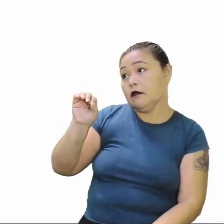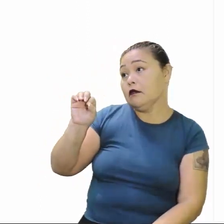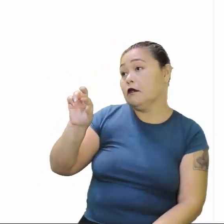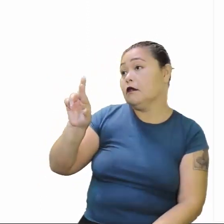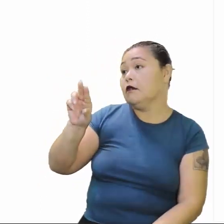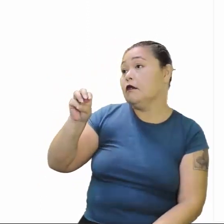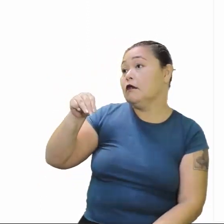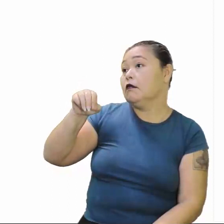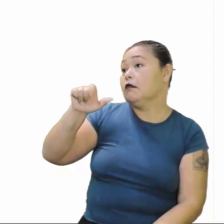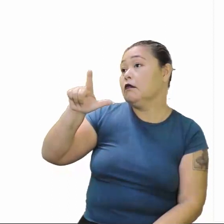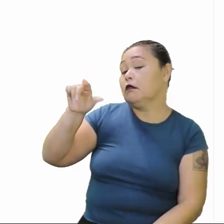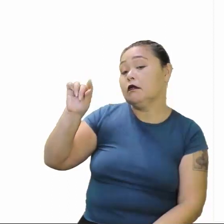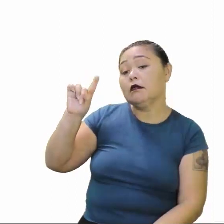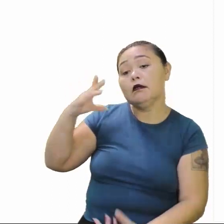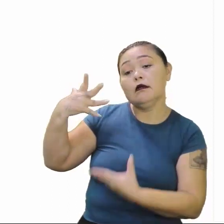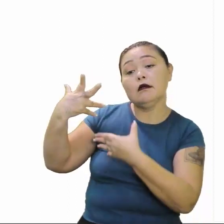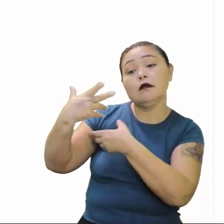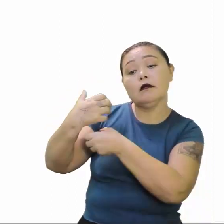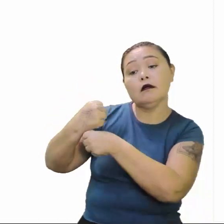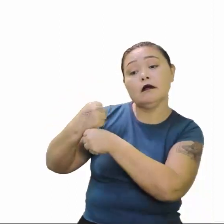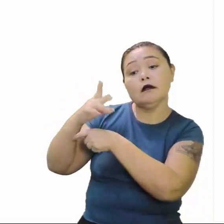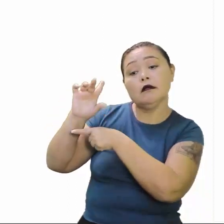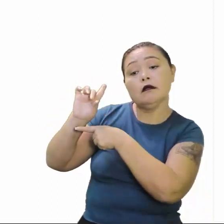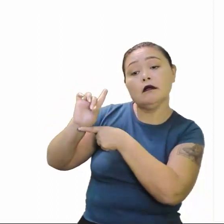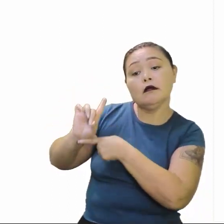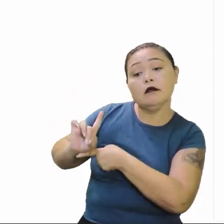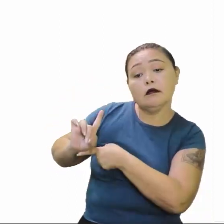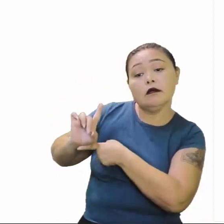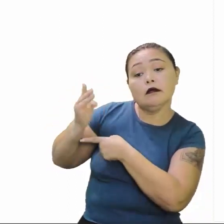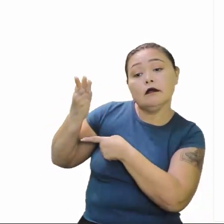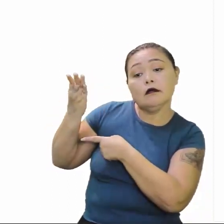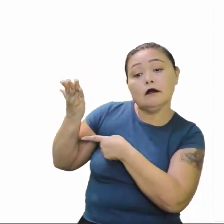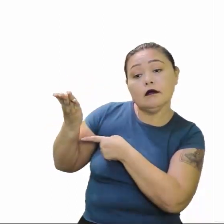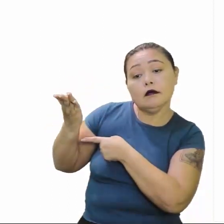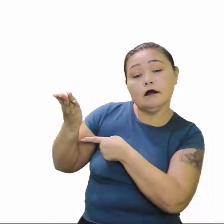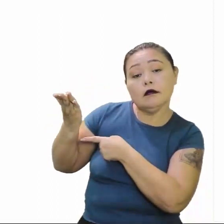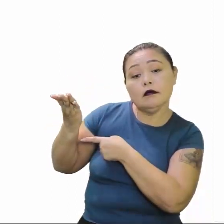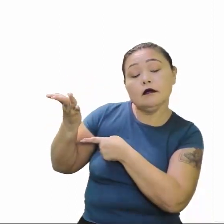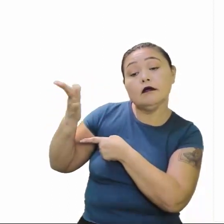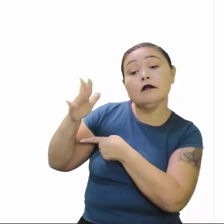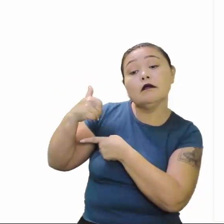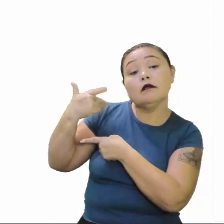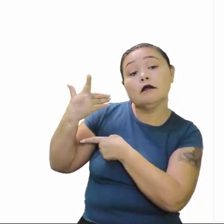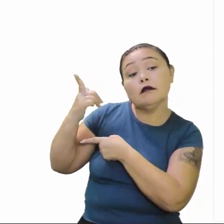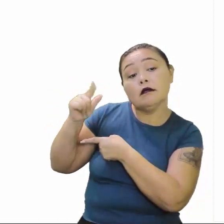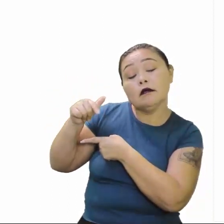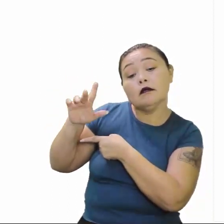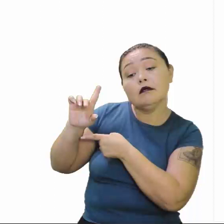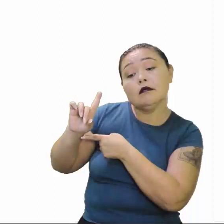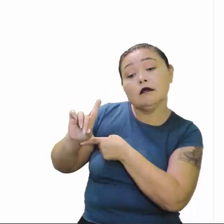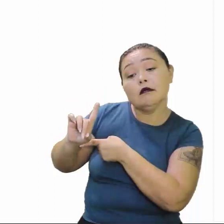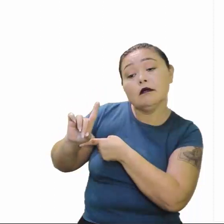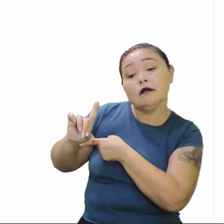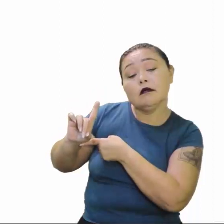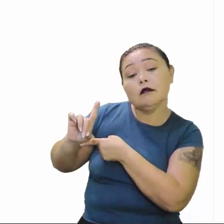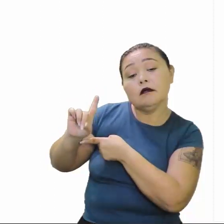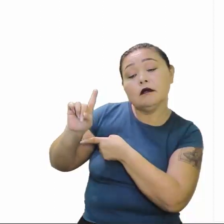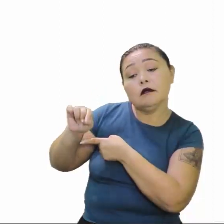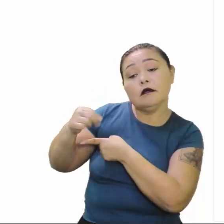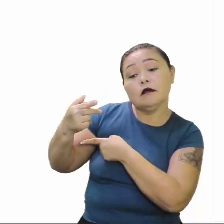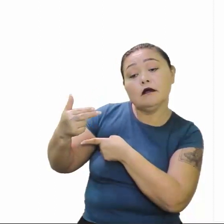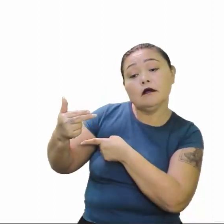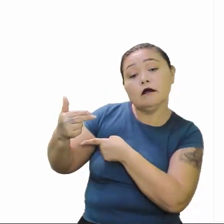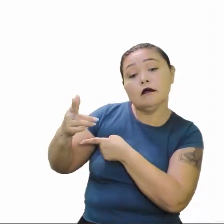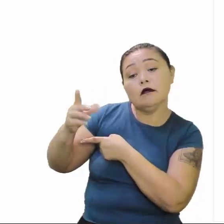densidade. E aí, sendo assim, a densidade é